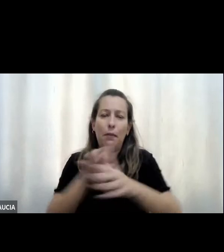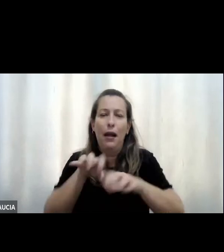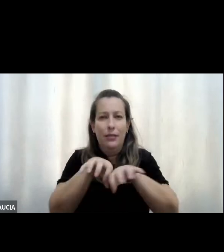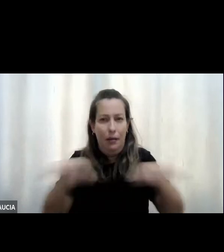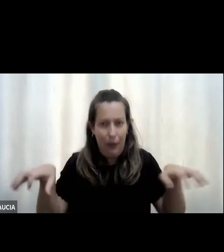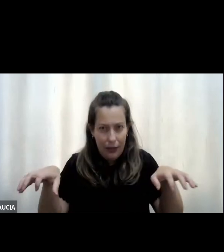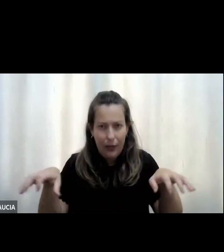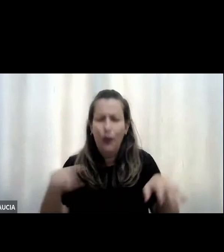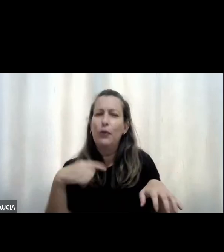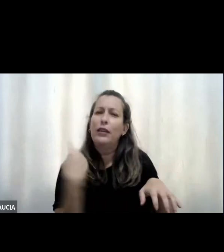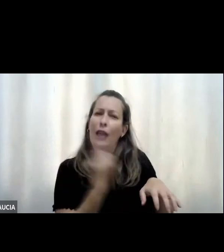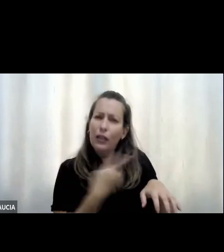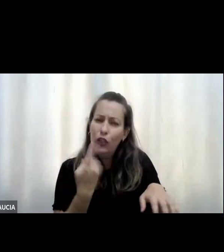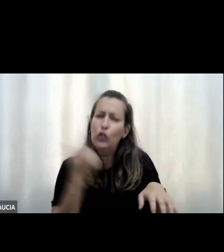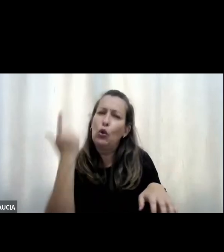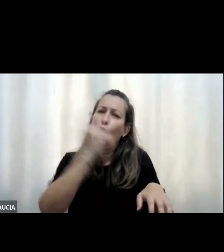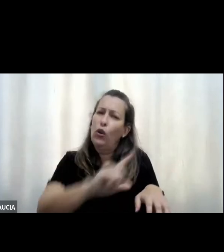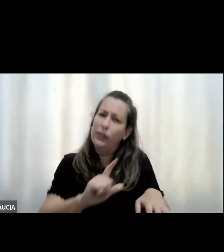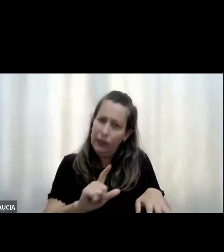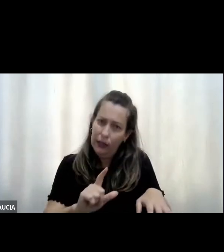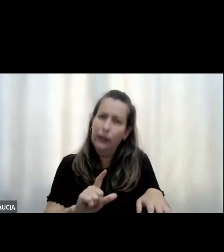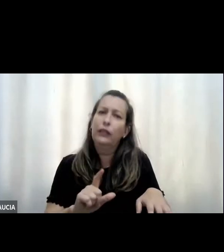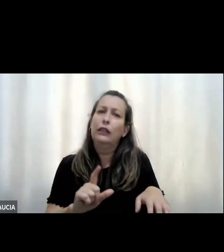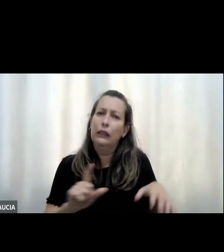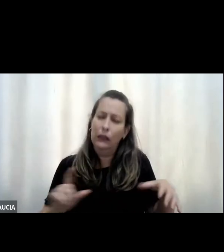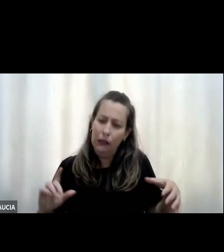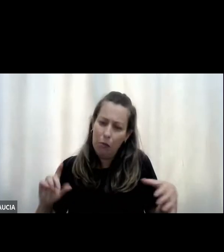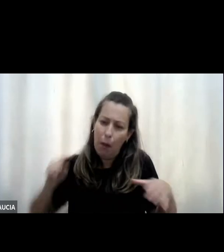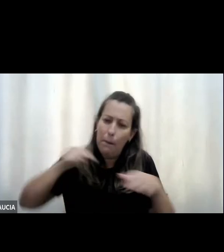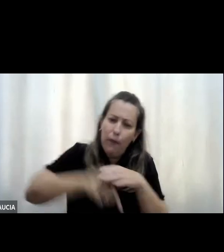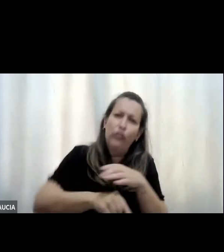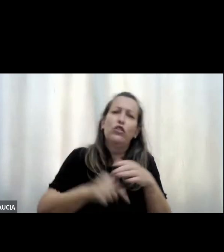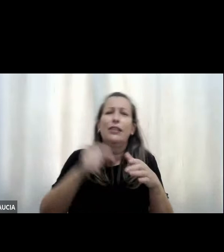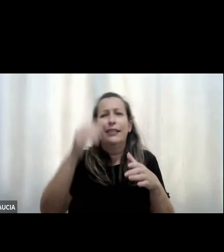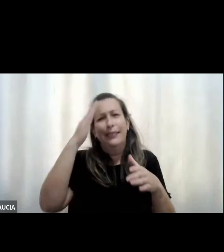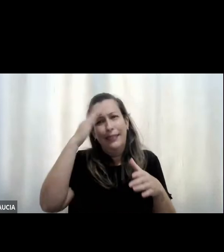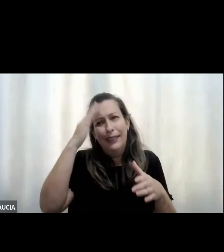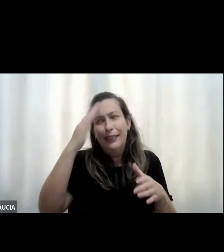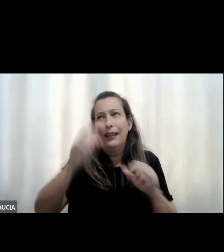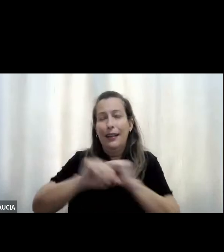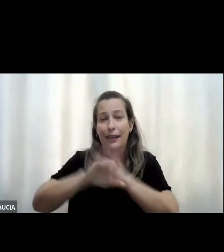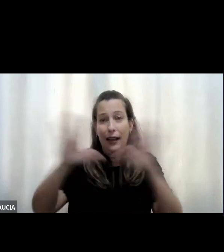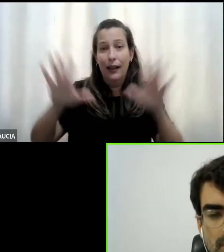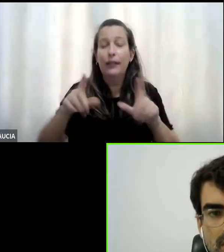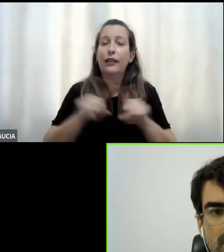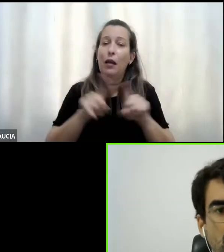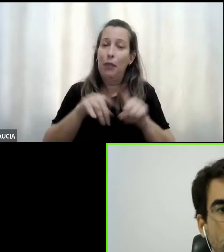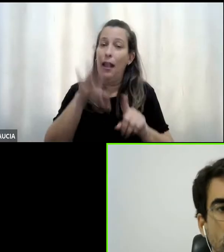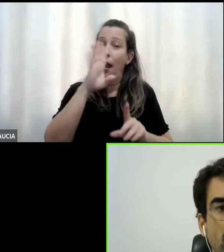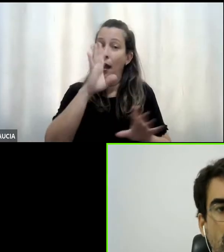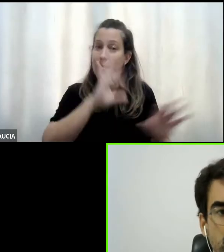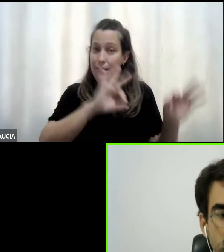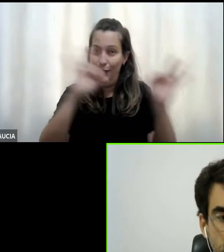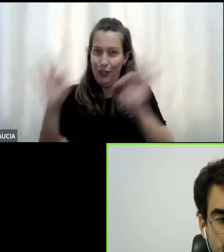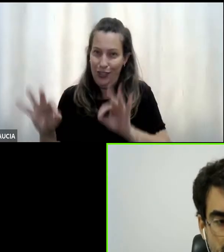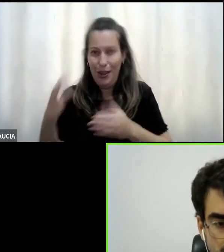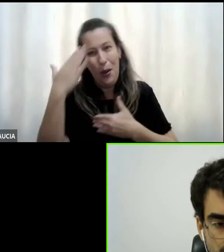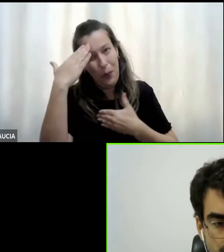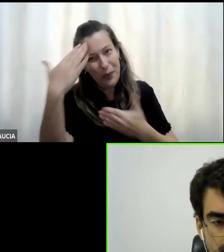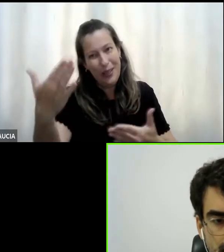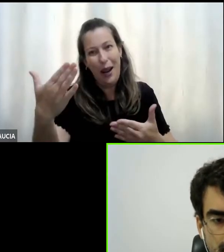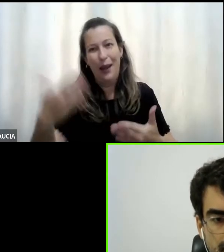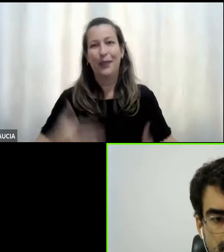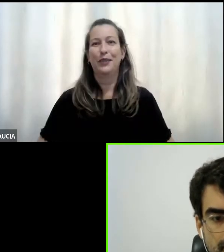alguma profundidade e, ao mesmo tempo, ser relevante e ser assistido, né? Que é o nosso grande desafio também. Obrigado.